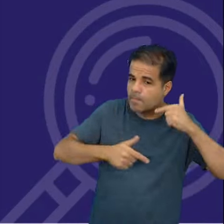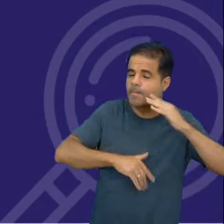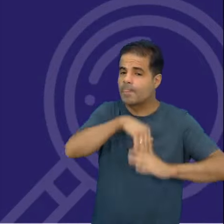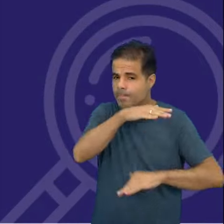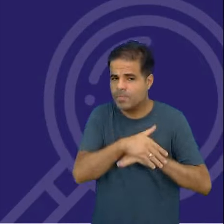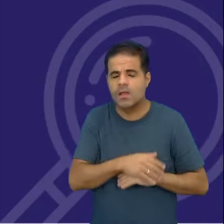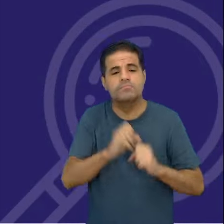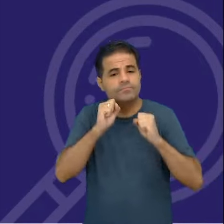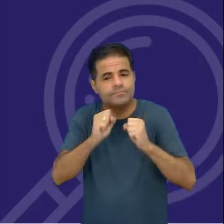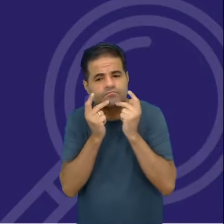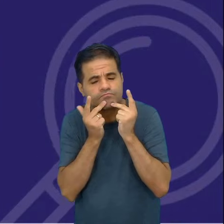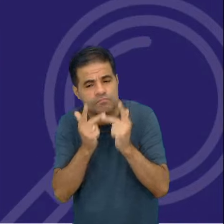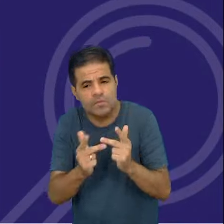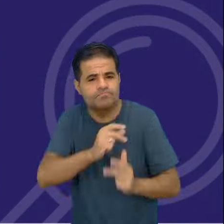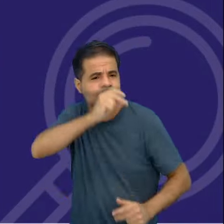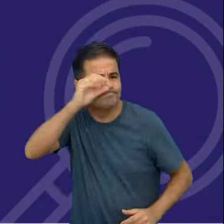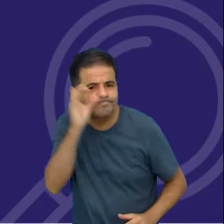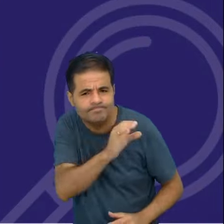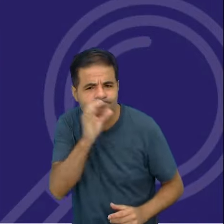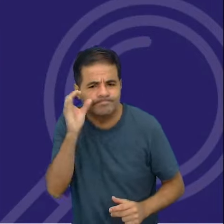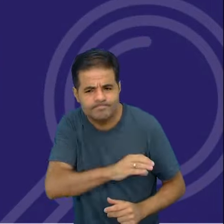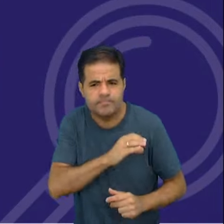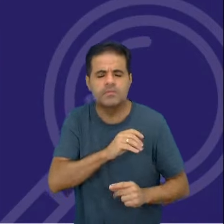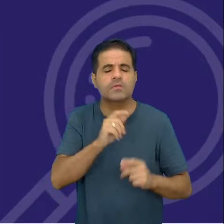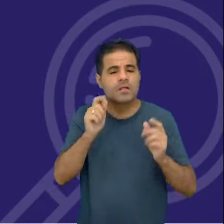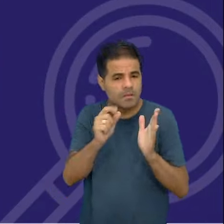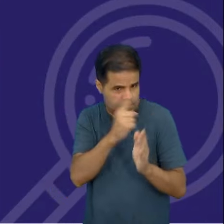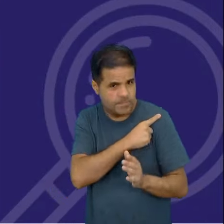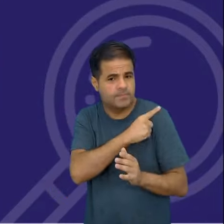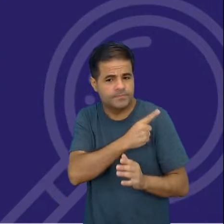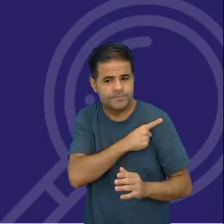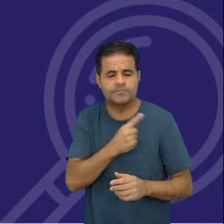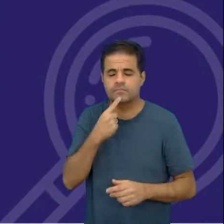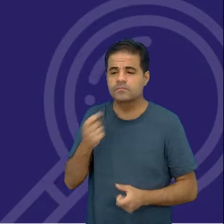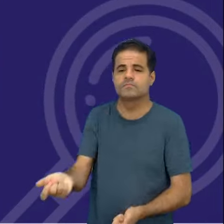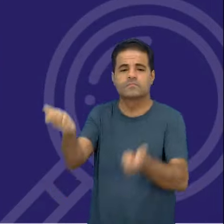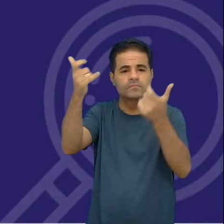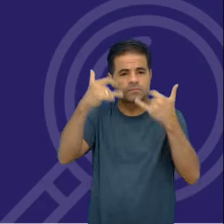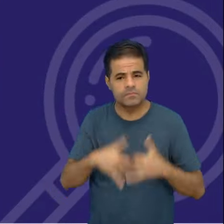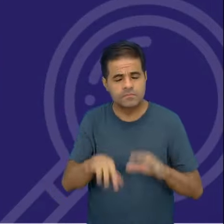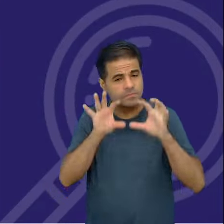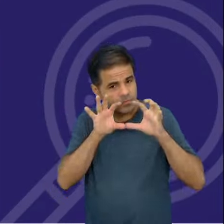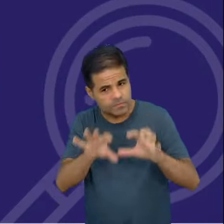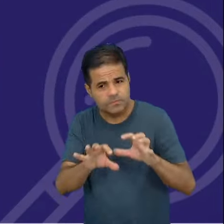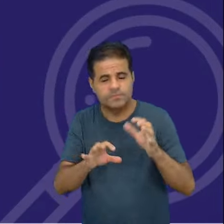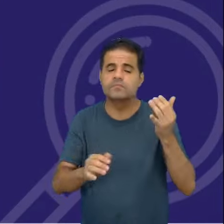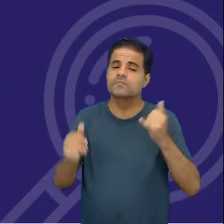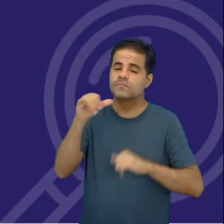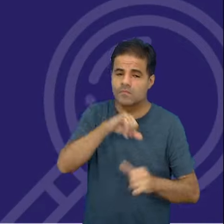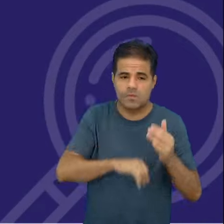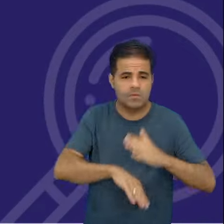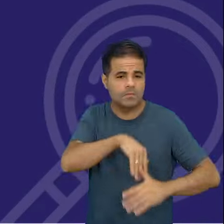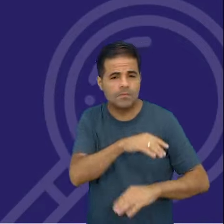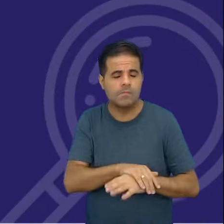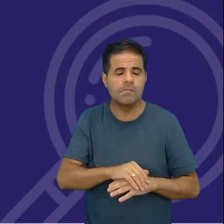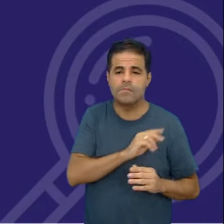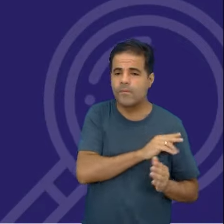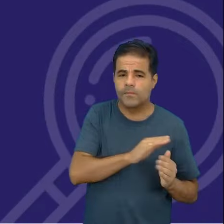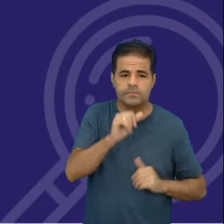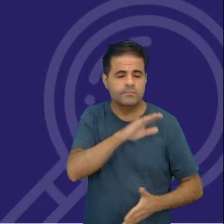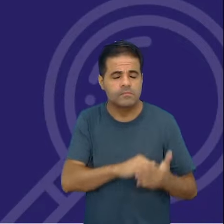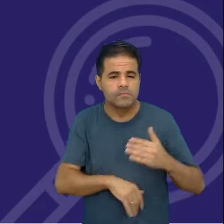inclusive, fala sobre velocidade da reação, porque lá na primeira série a gente dizia eu quero uma reação instantânea, eu quero uma reação não